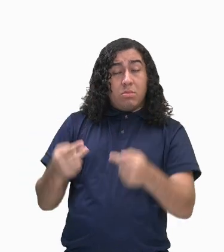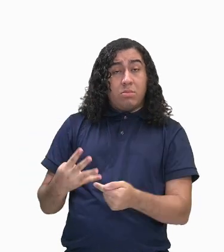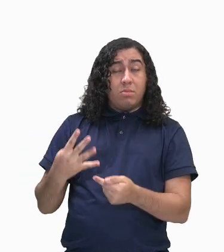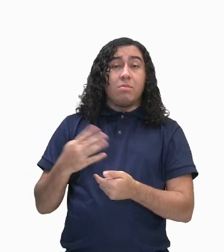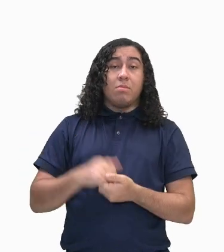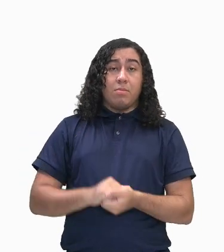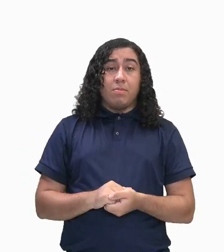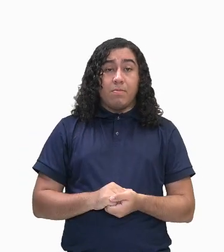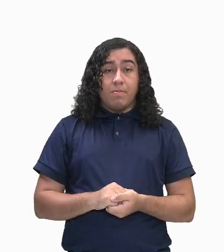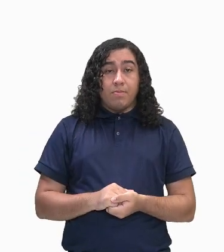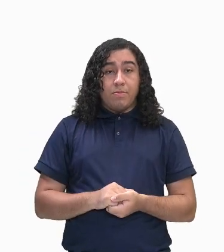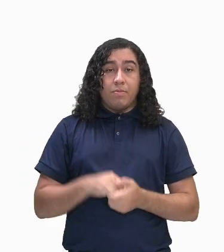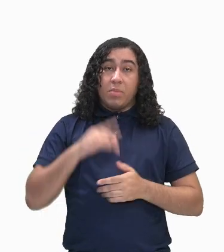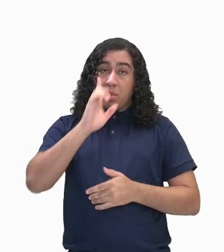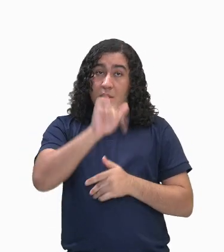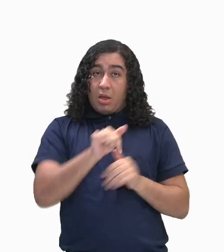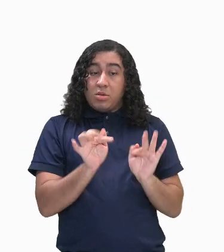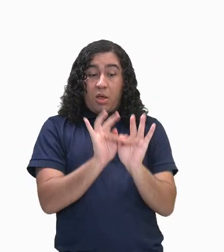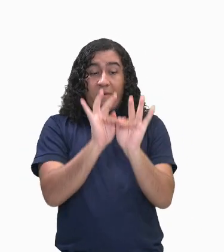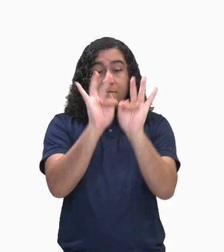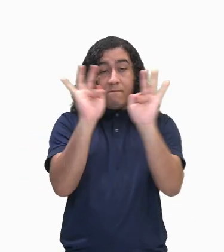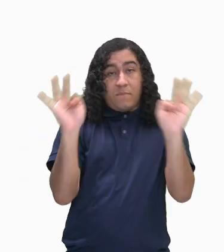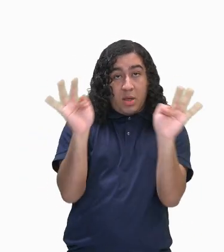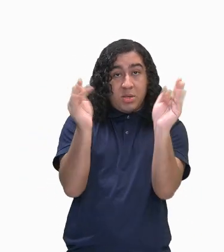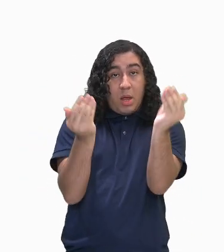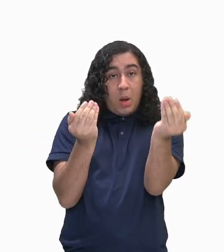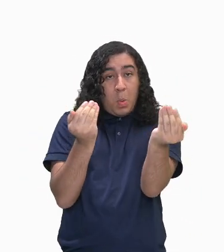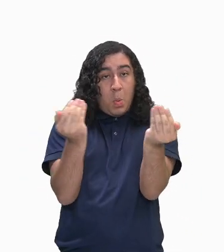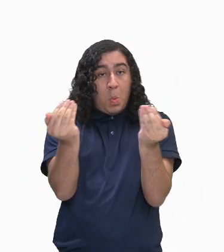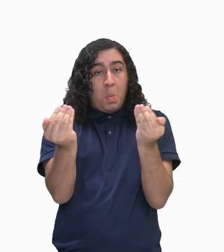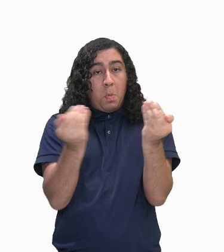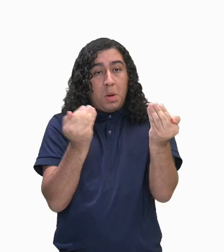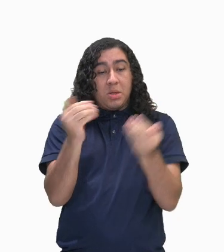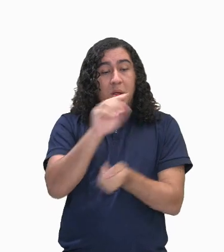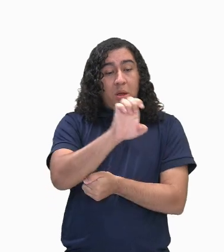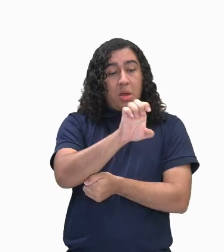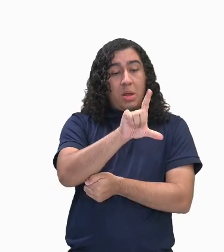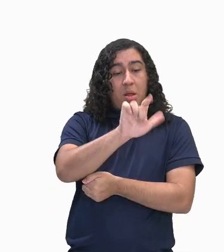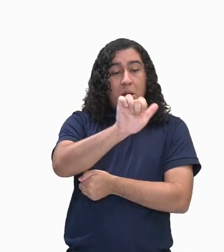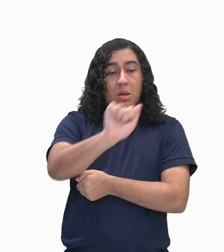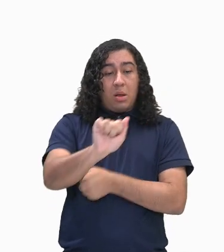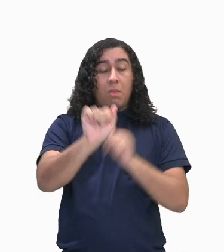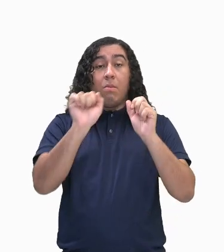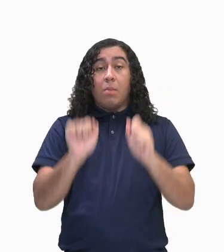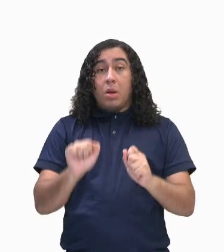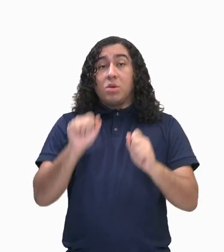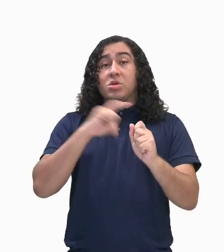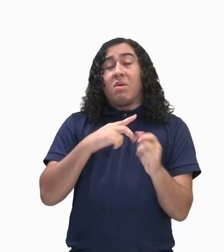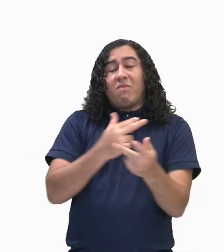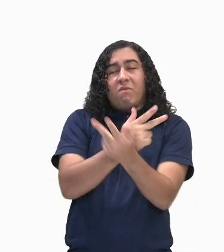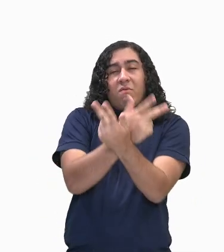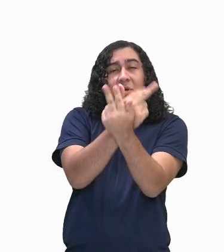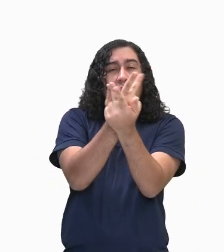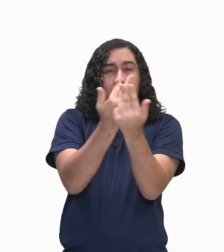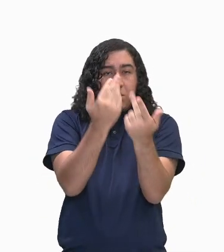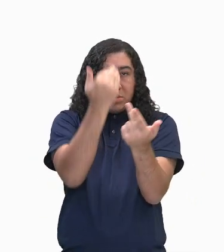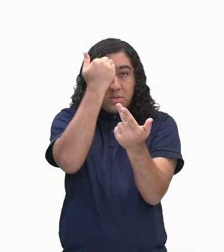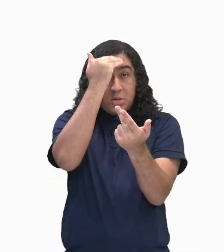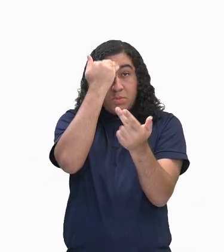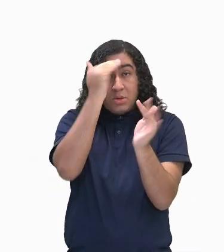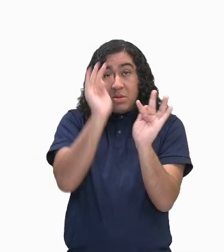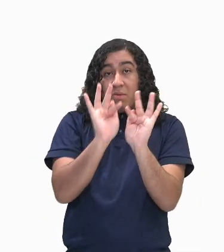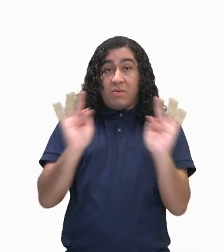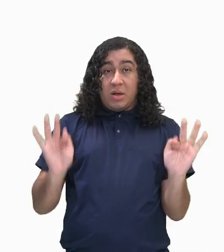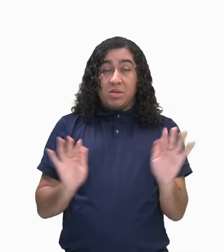Então, nessa frase, a comparação do sujeito ela com o passarinho pode levar a várias interpretações.